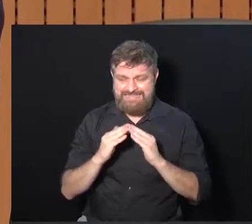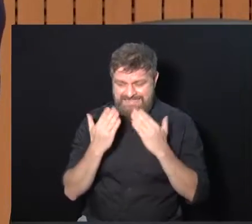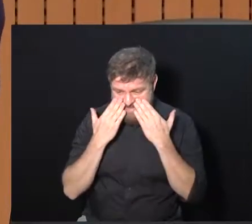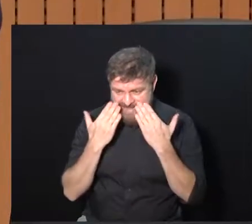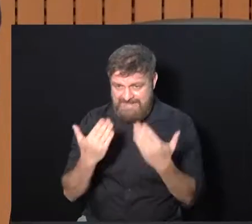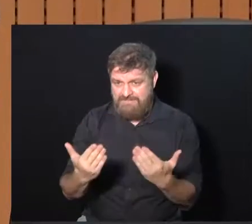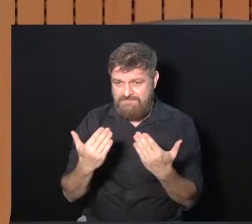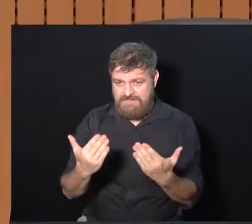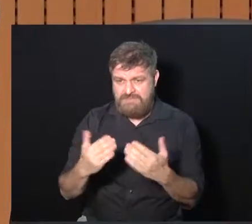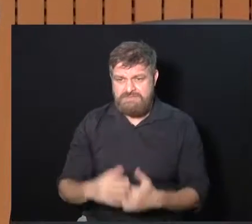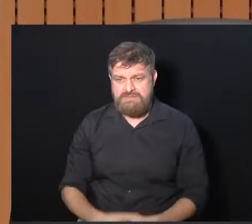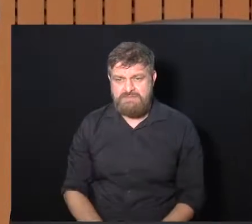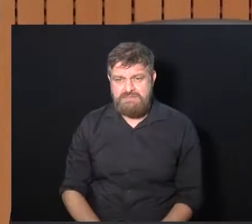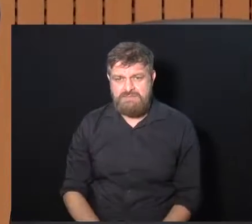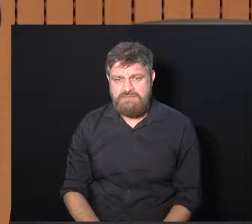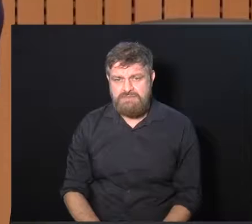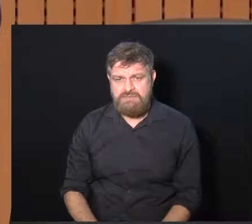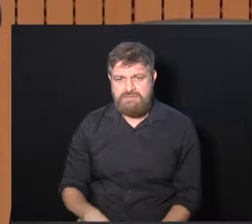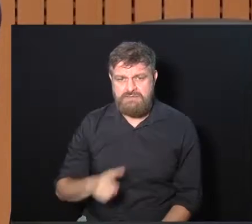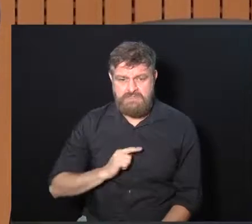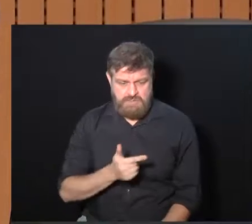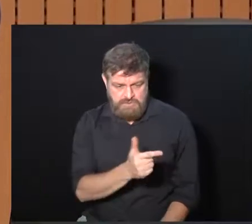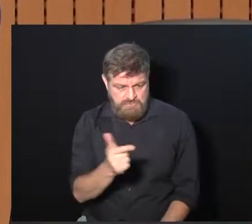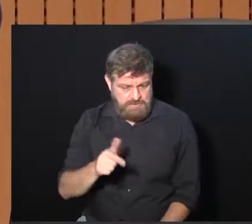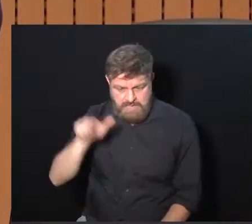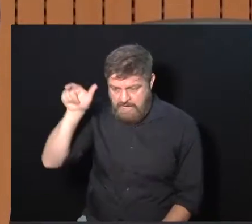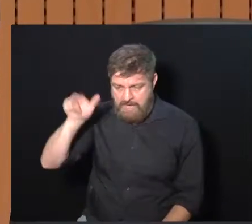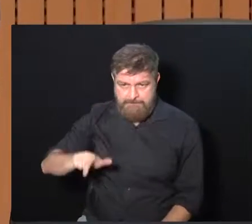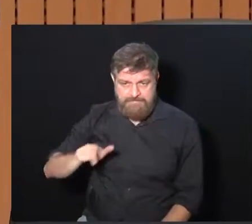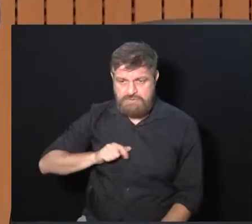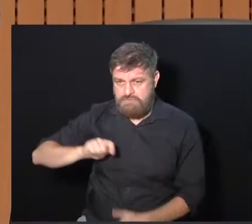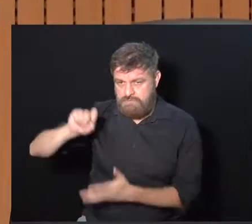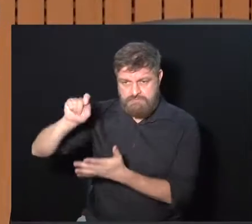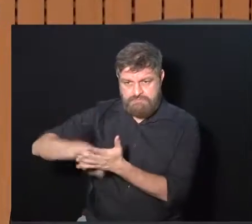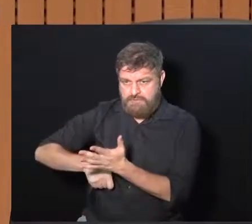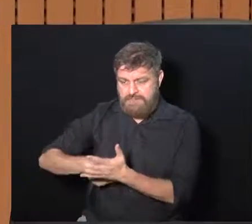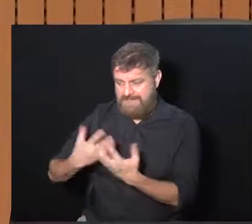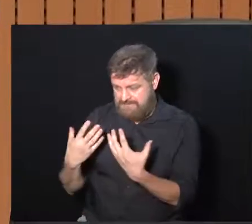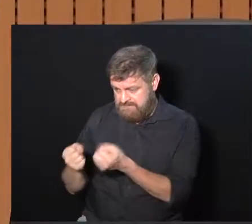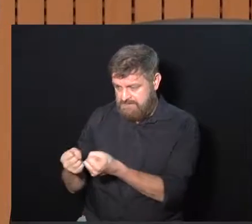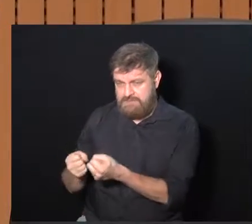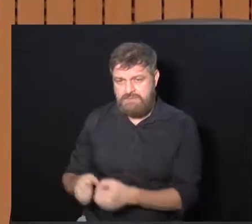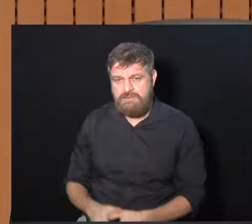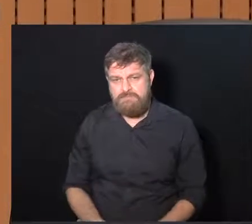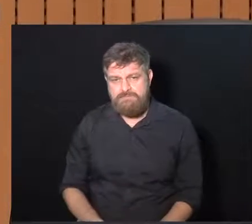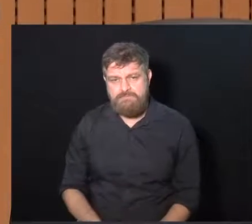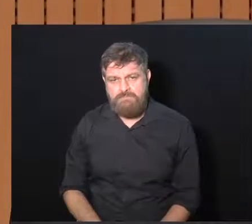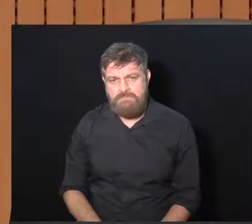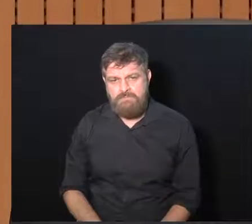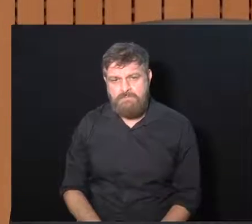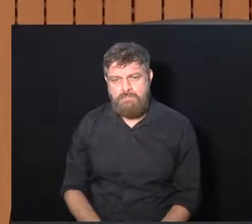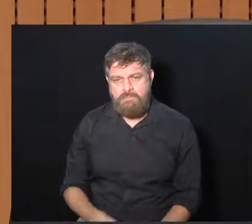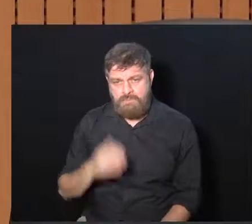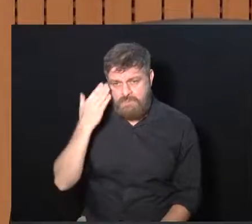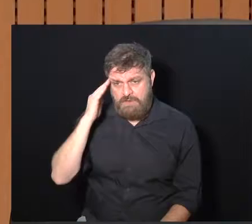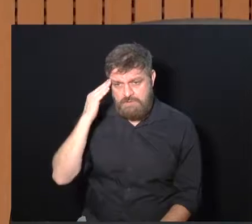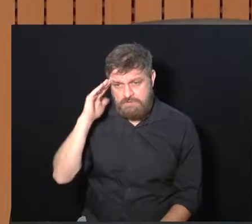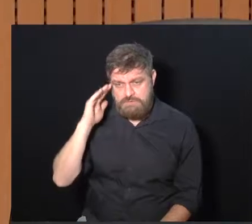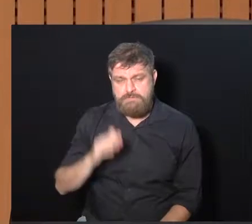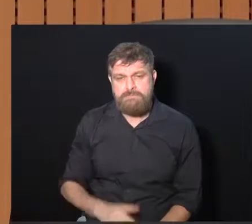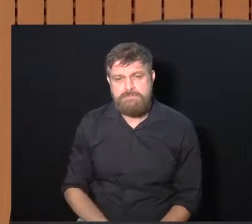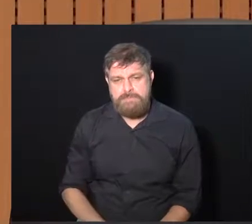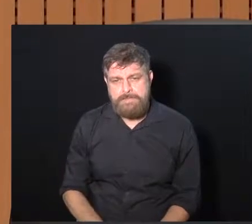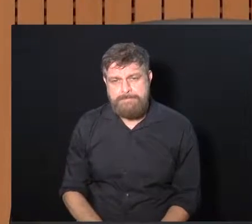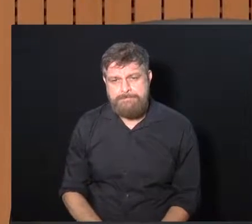sem a permissão, a autorização dos proprietários, né? Entendi. Na realidade,